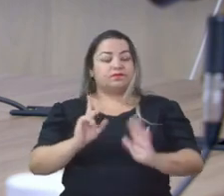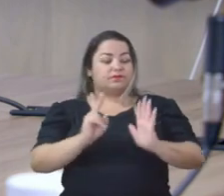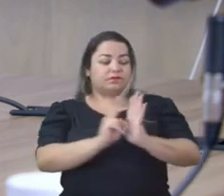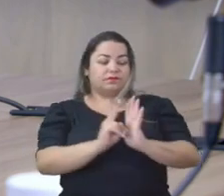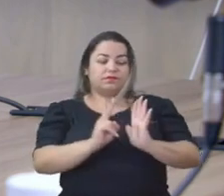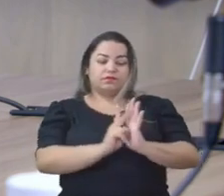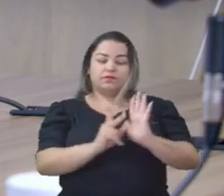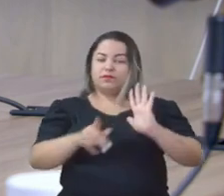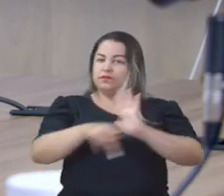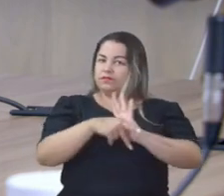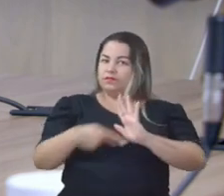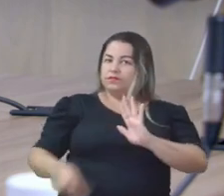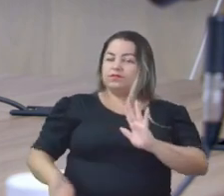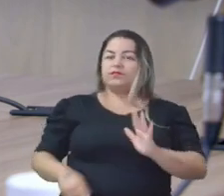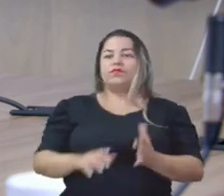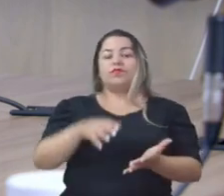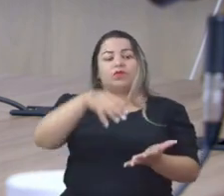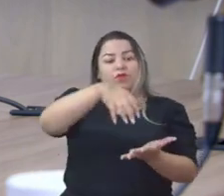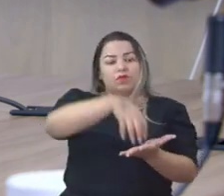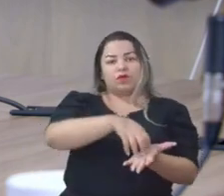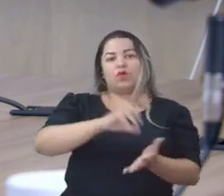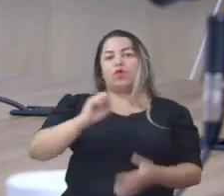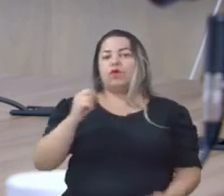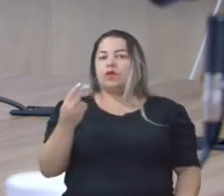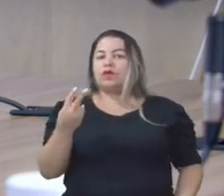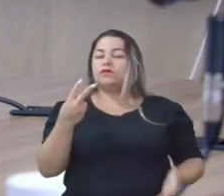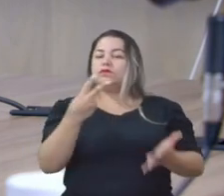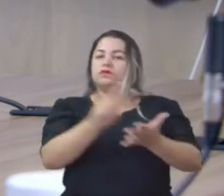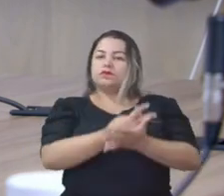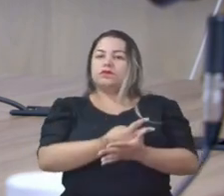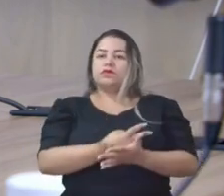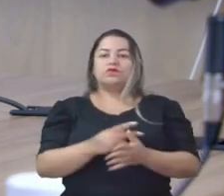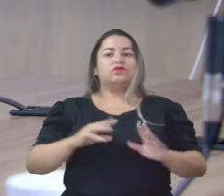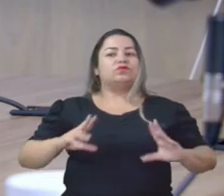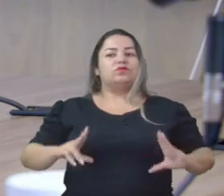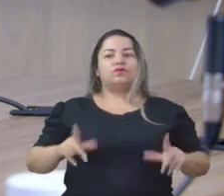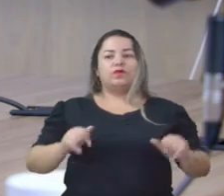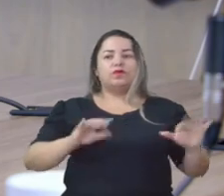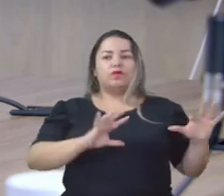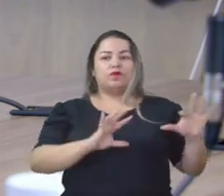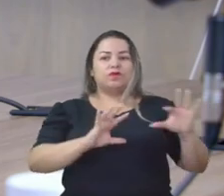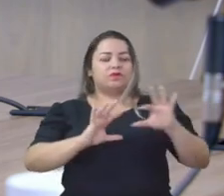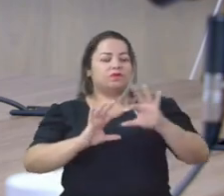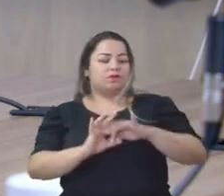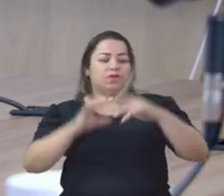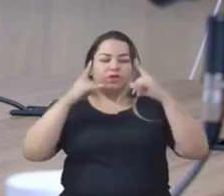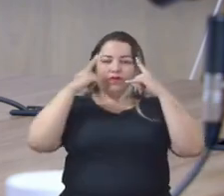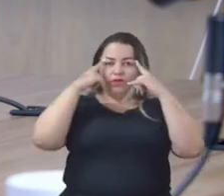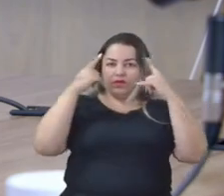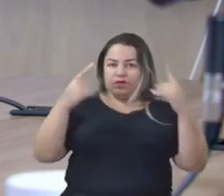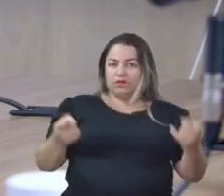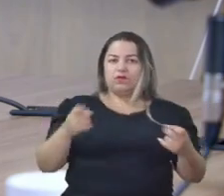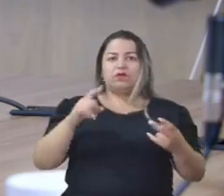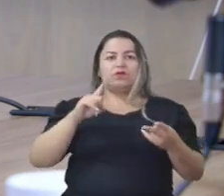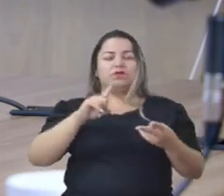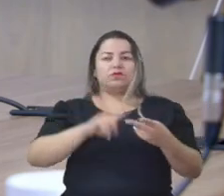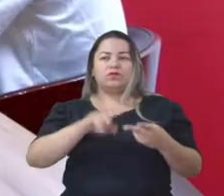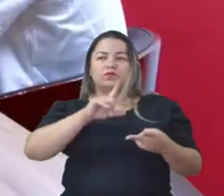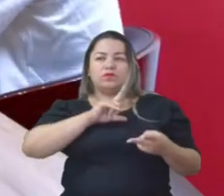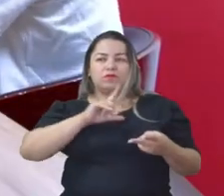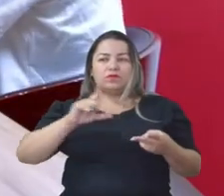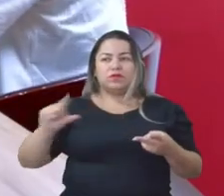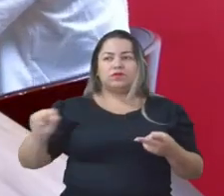lá, estivessem lá naquele território. Ou seja, desconsidera todo o contexto de violência, de que